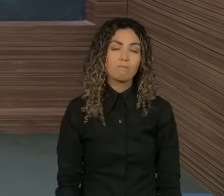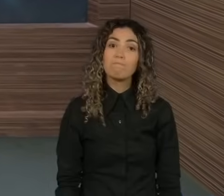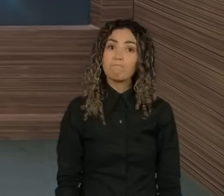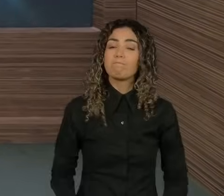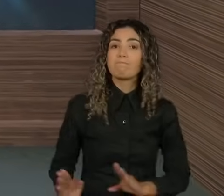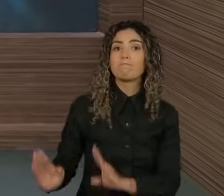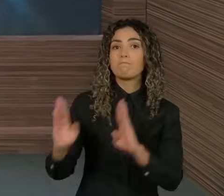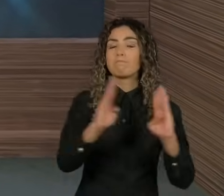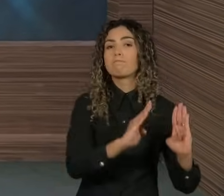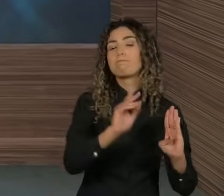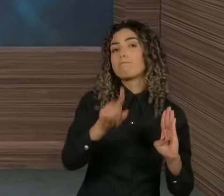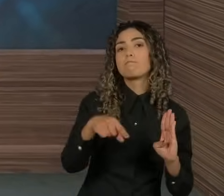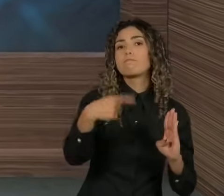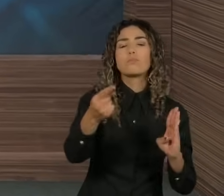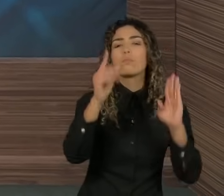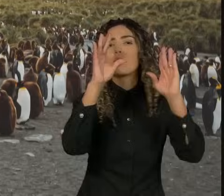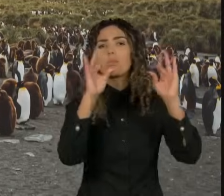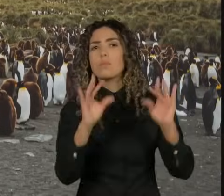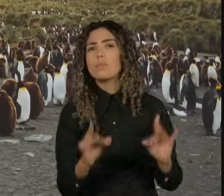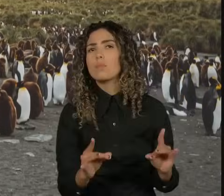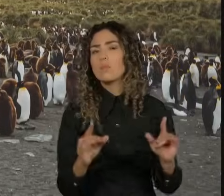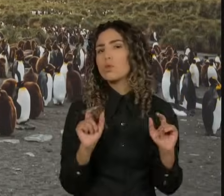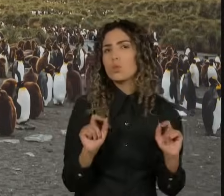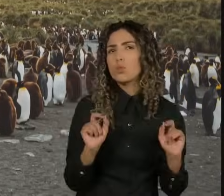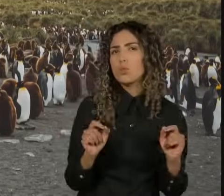Veja a seguir aqui no Repórter Eco.